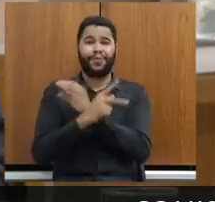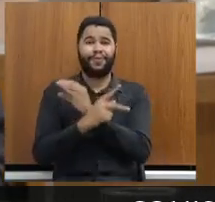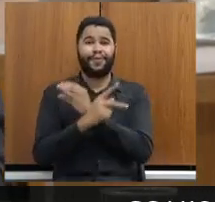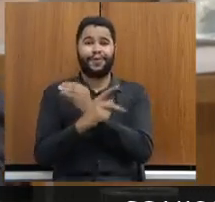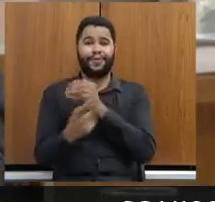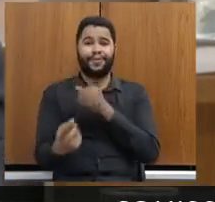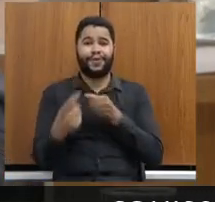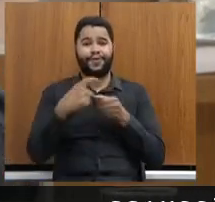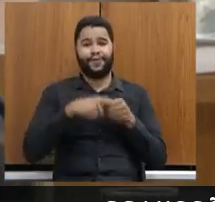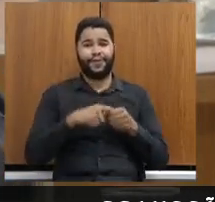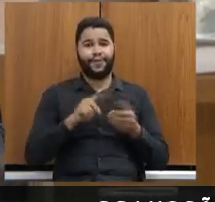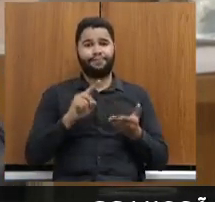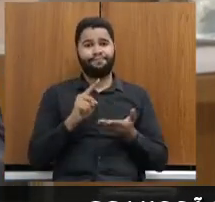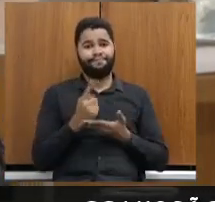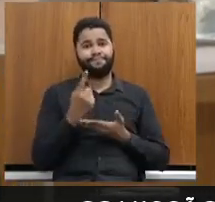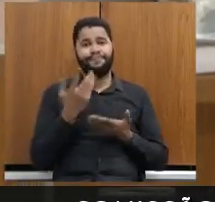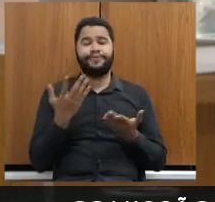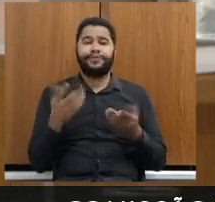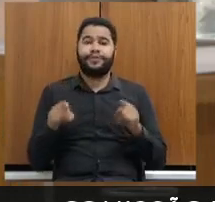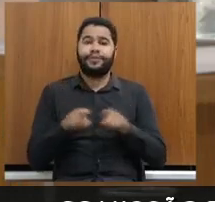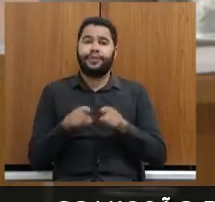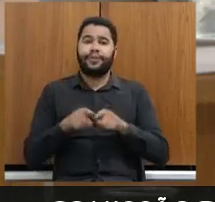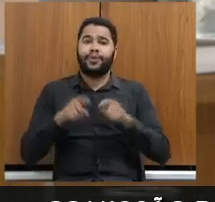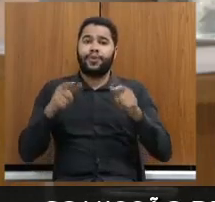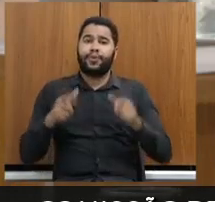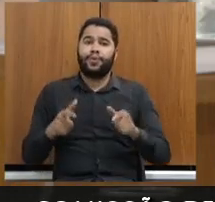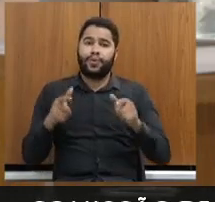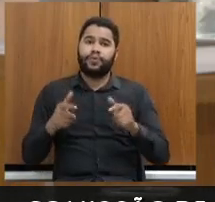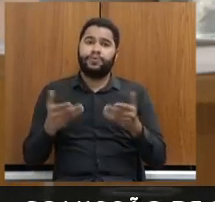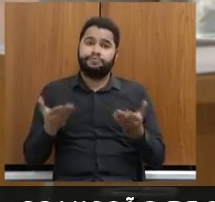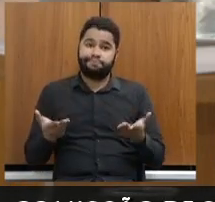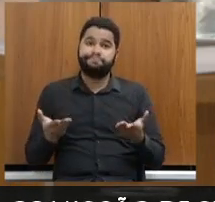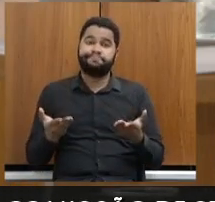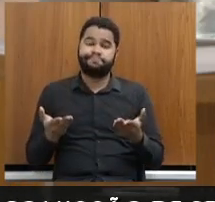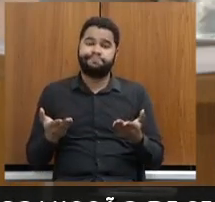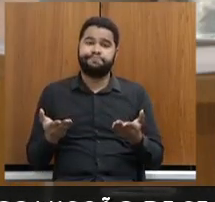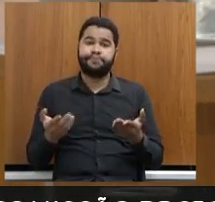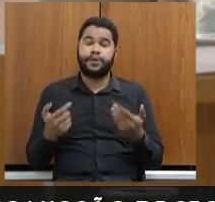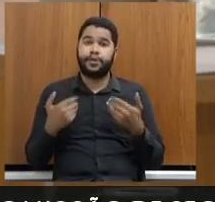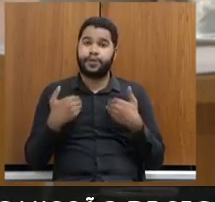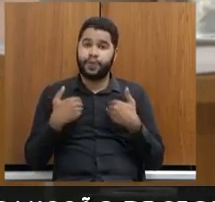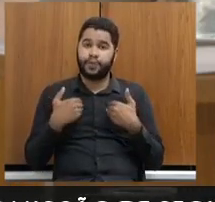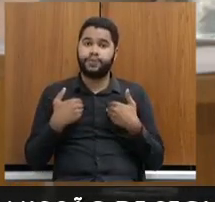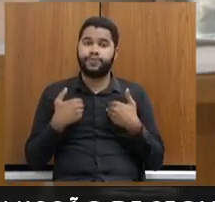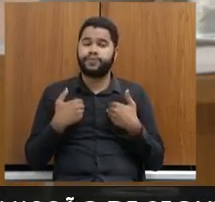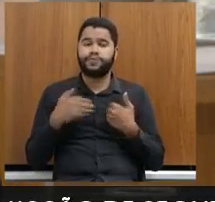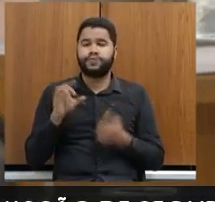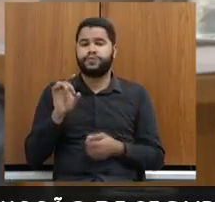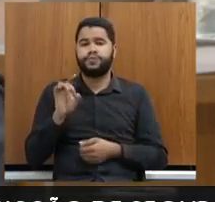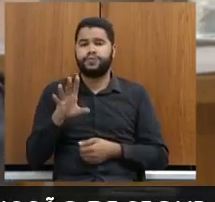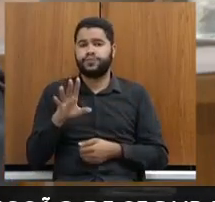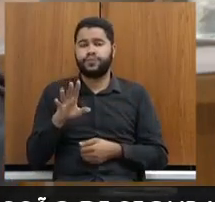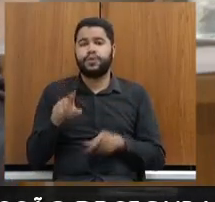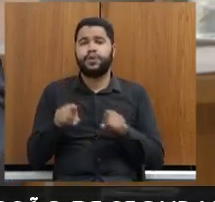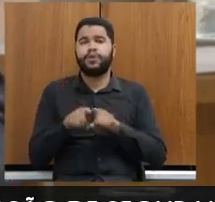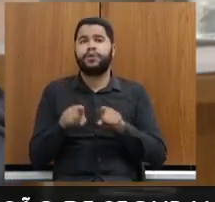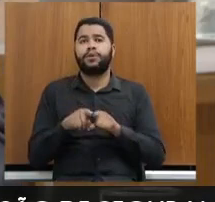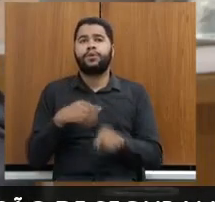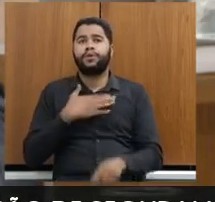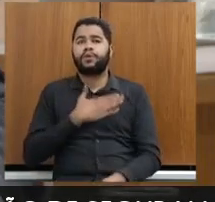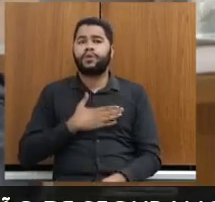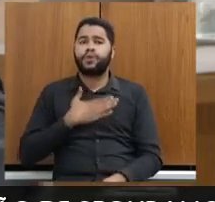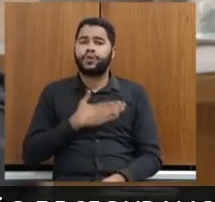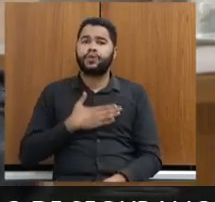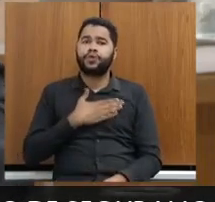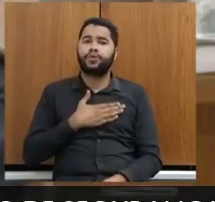retornar o preço das suas origens ou ao local que deverá ser recolhido não eu é só isso e gostaria de